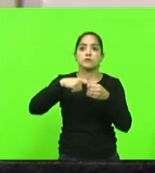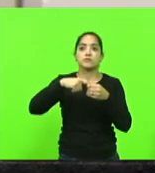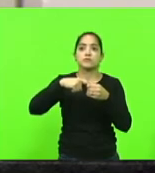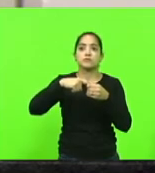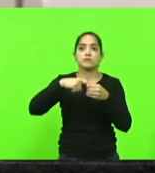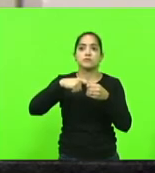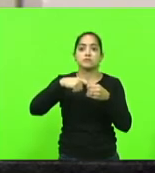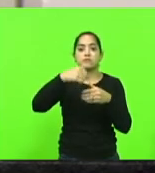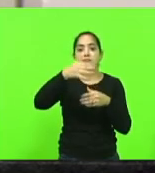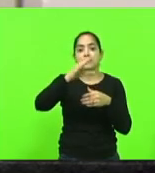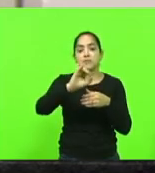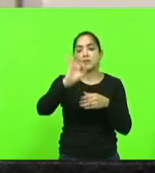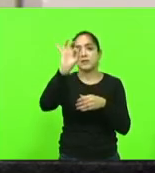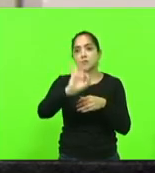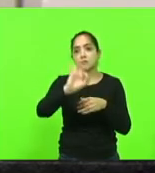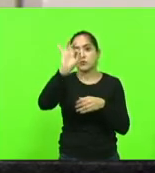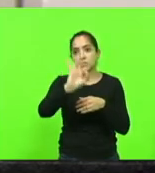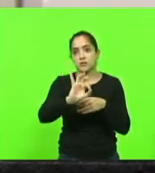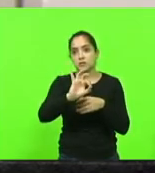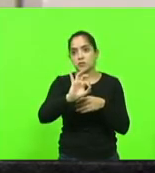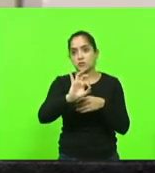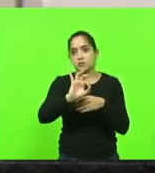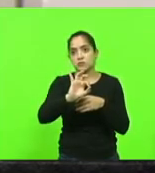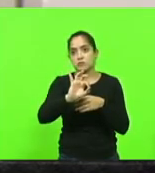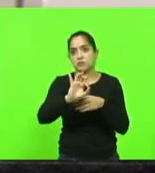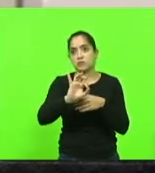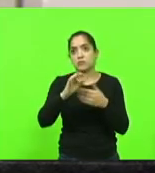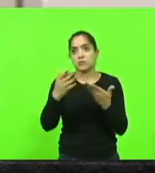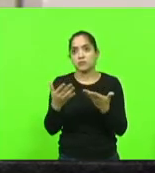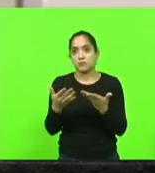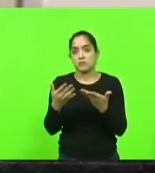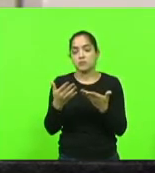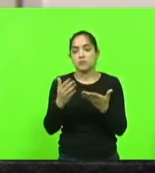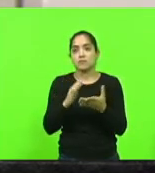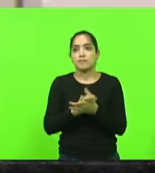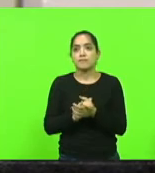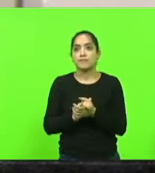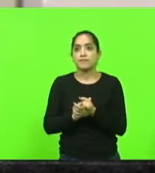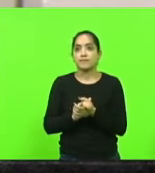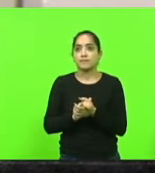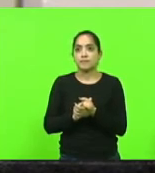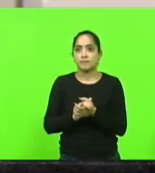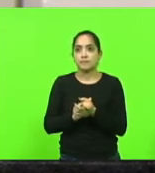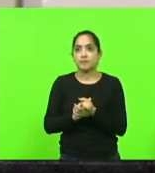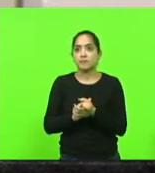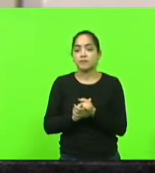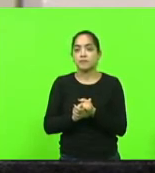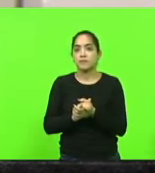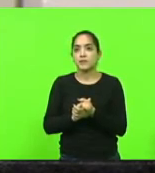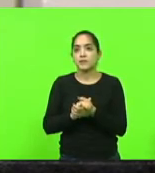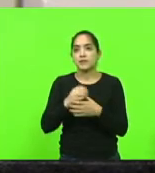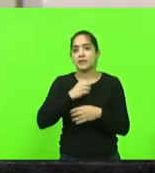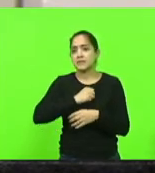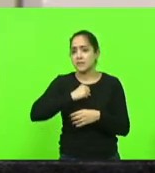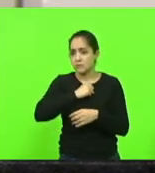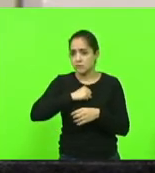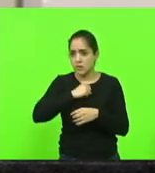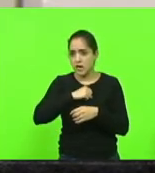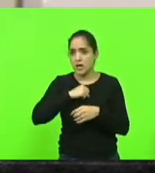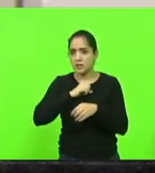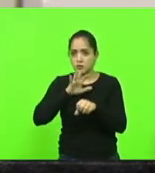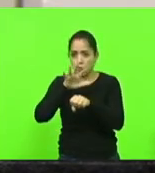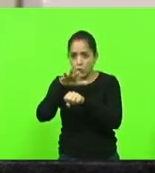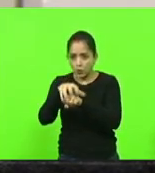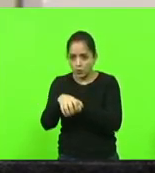7, 10%. Ou seja, chega a dar saudade da colonização portuguesa.